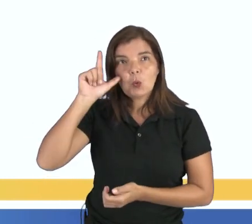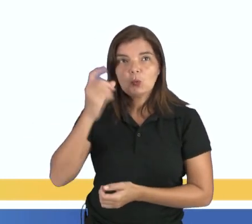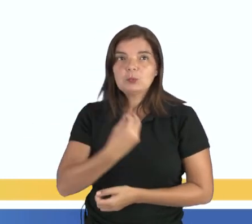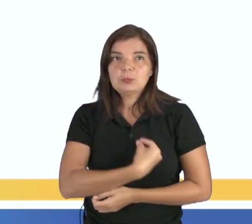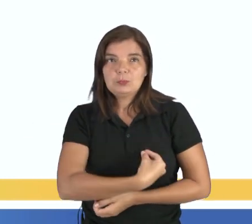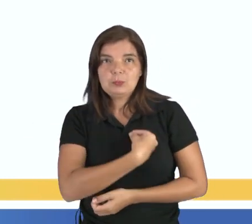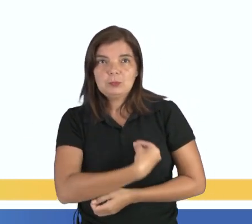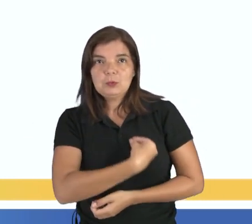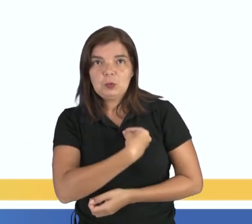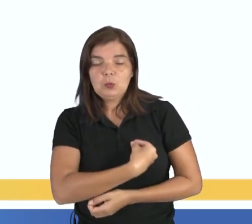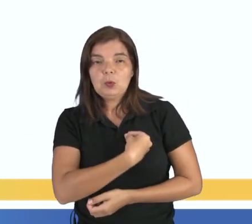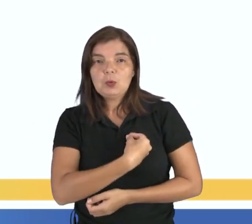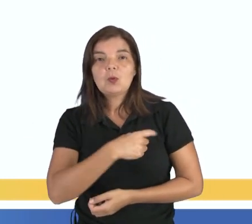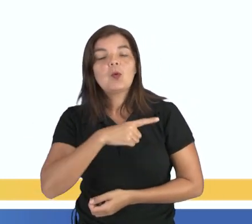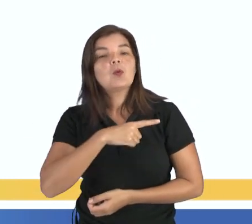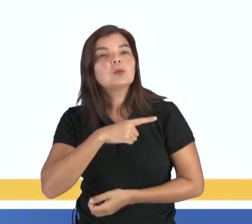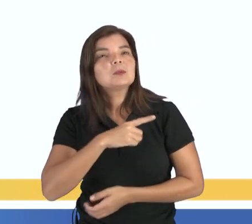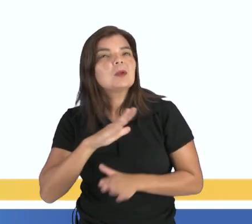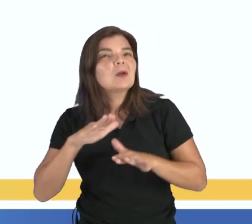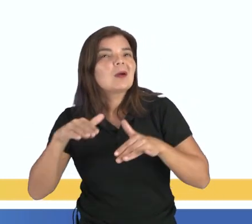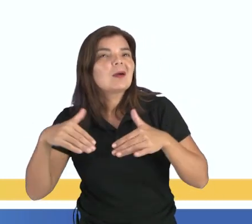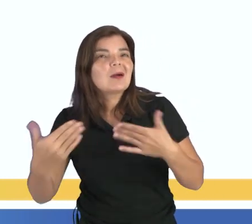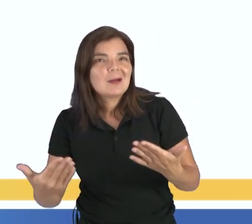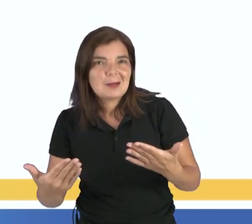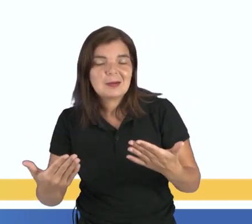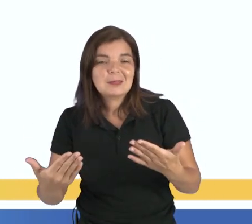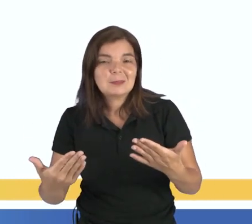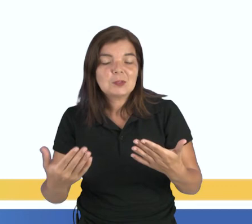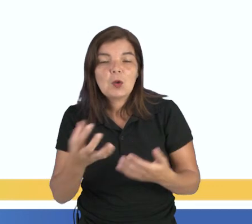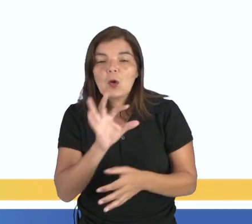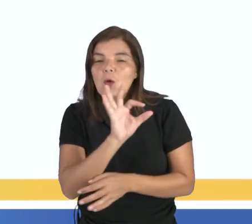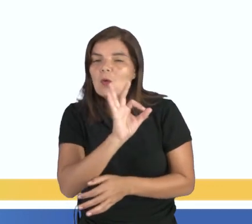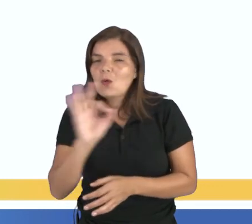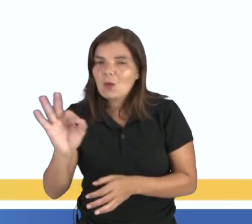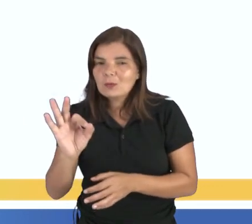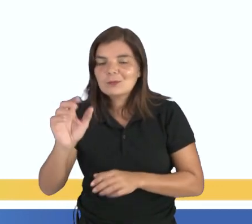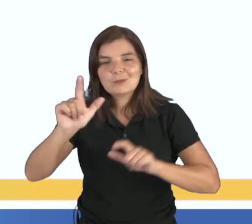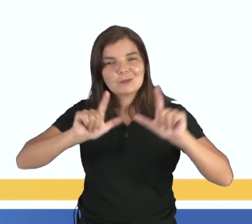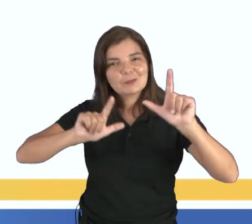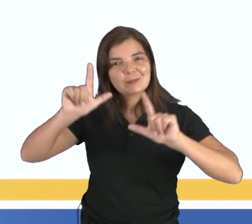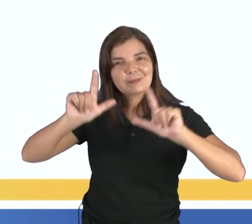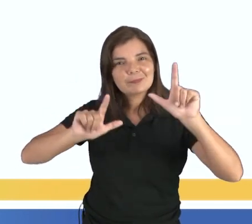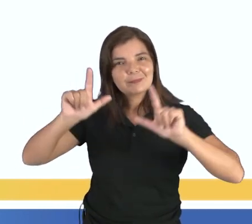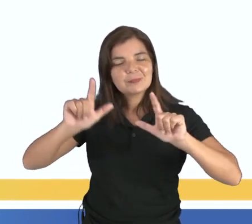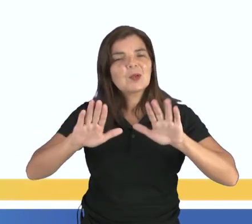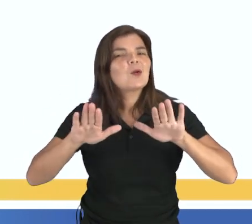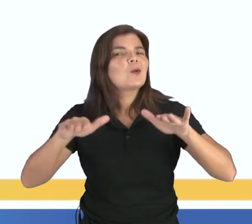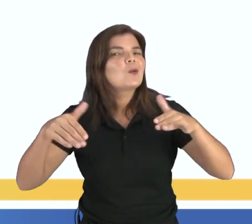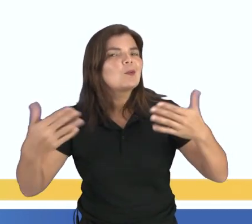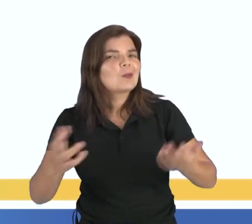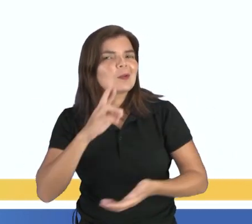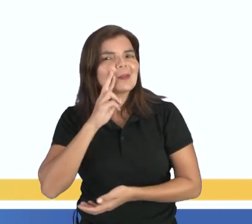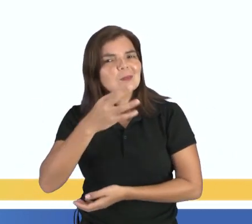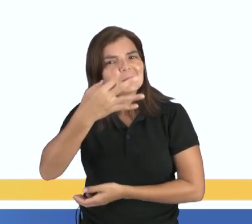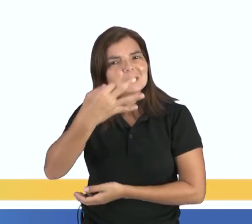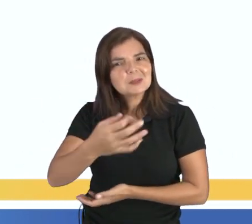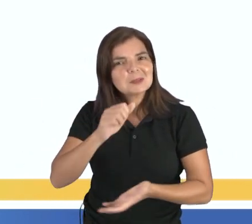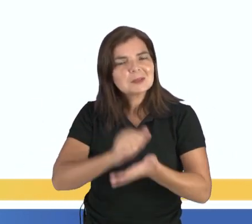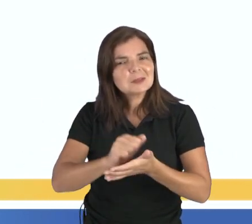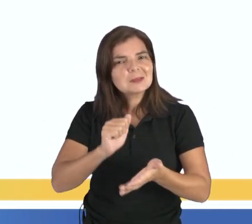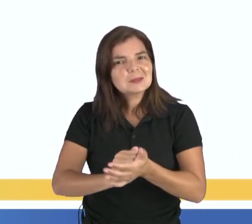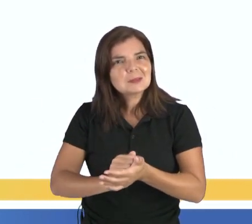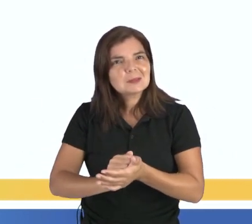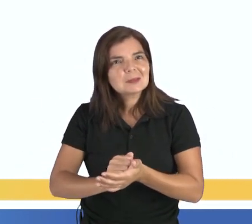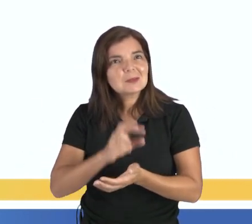havia, houve, houveram ou haverá ótimos programas de televisão. Qual é dessas opções que responde?